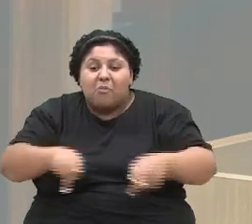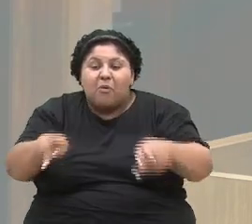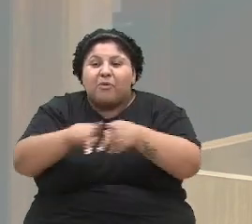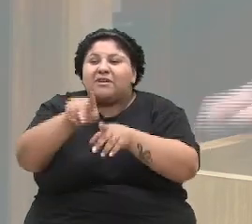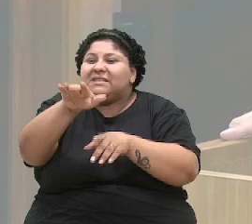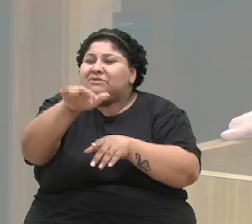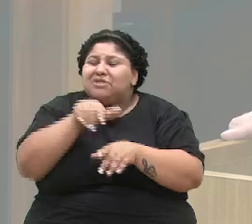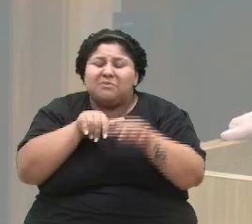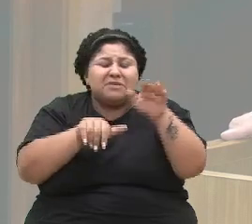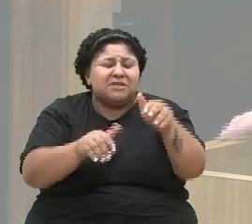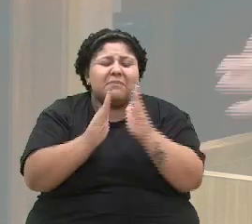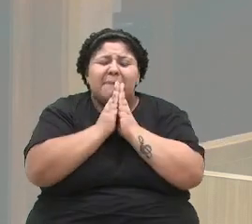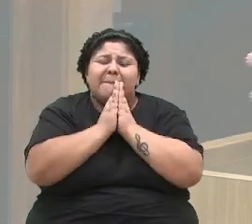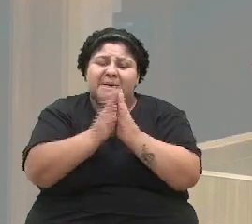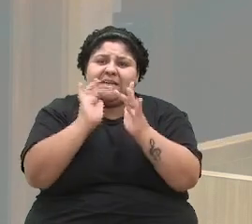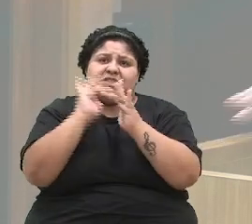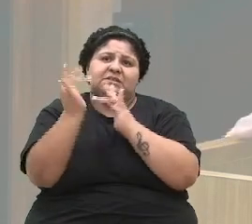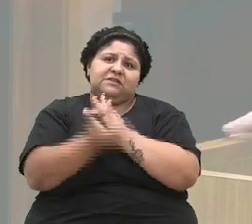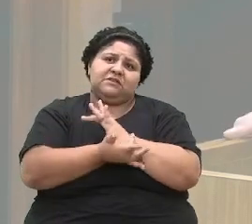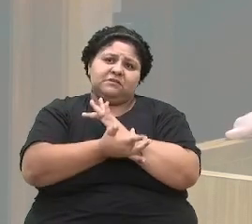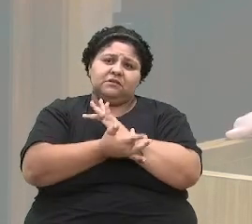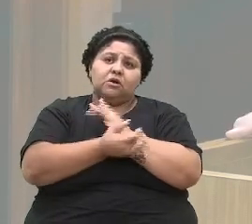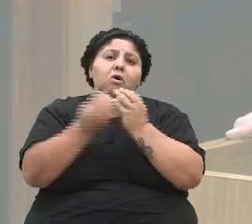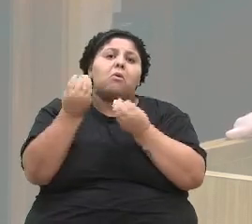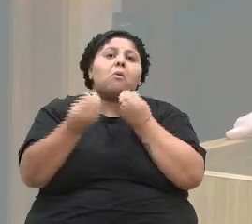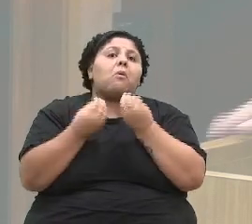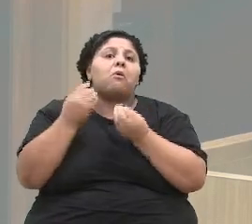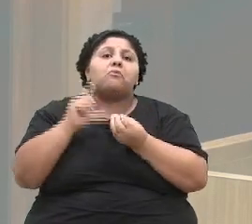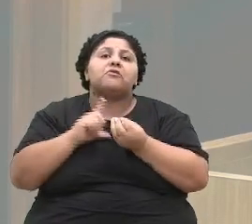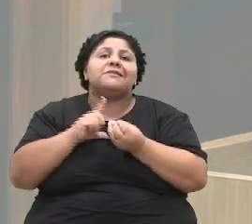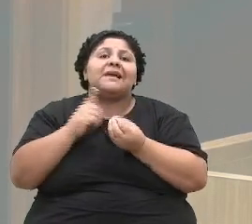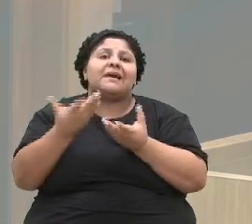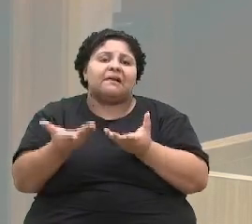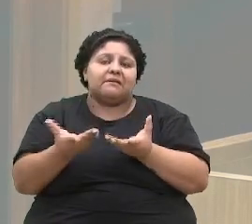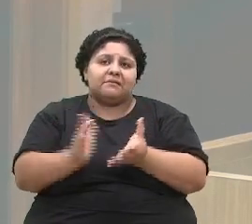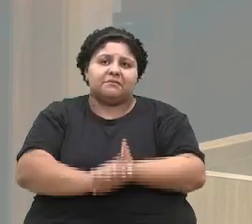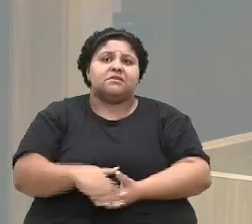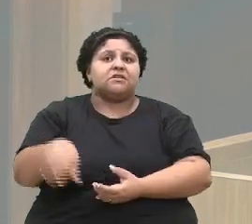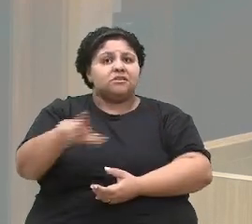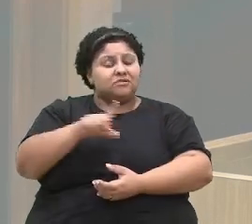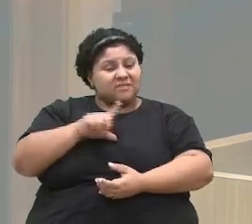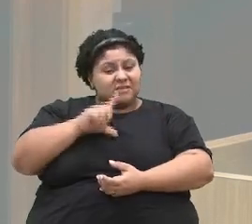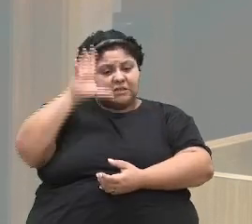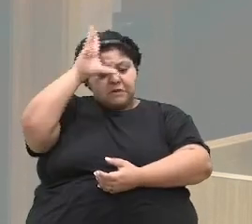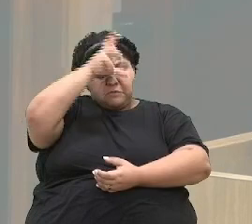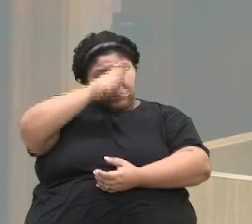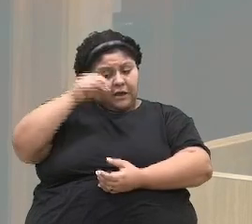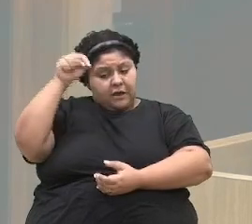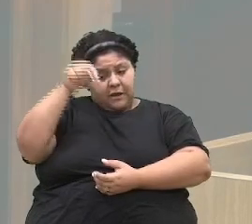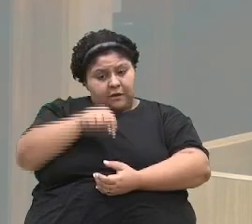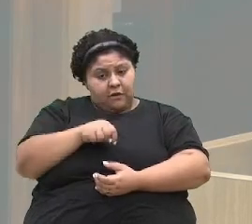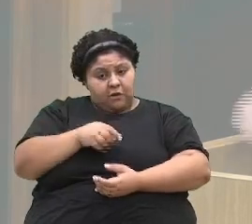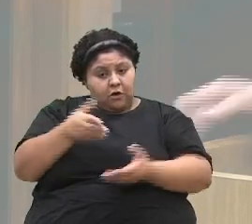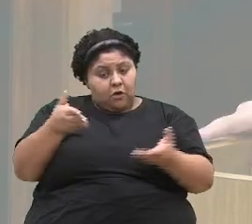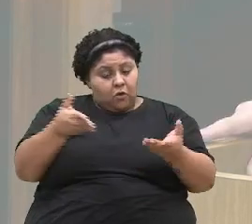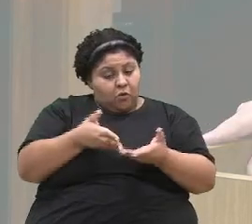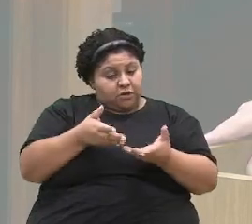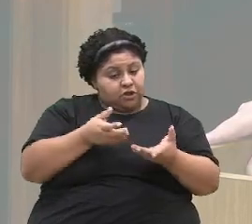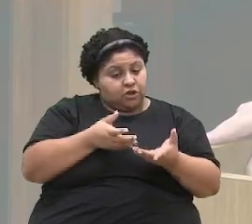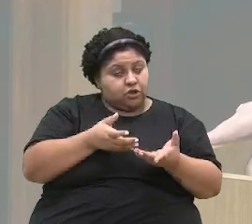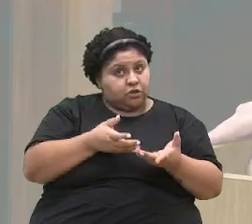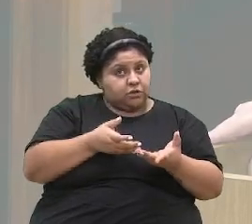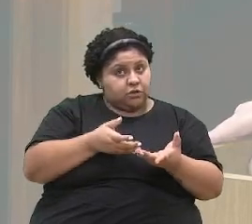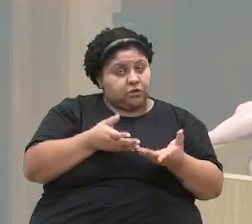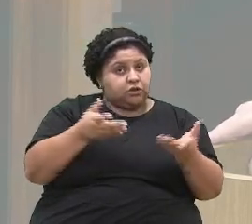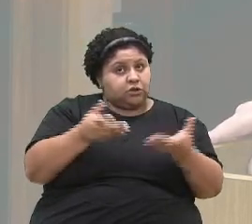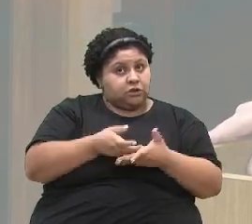de Deus, como é que existe isso? Então nós temos que aprender aqui o quê? Ou a gente compra a